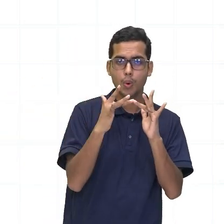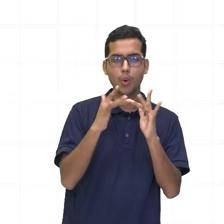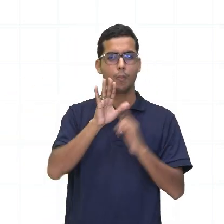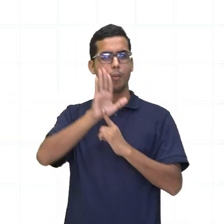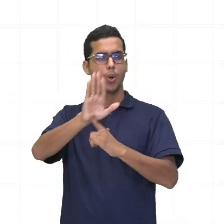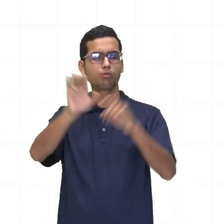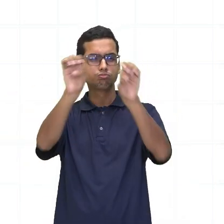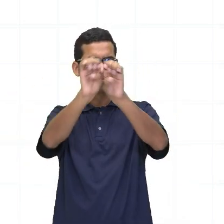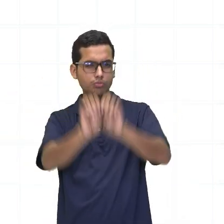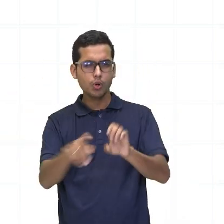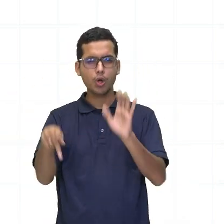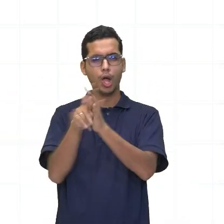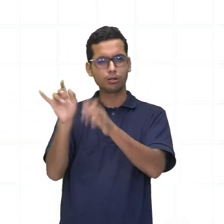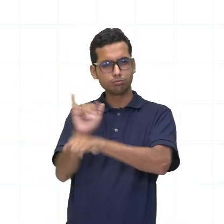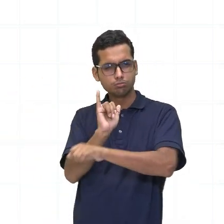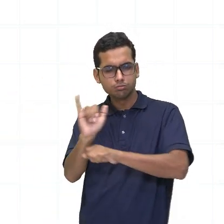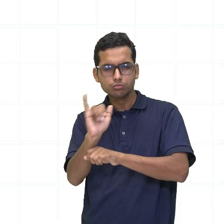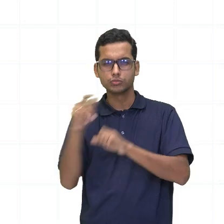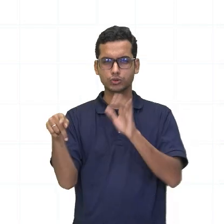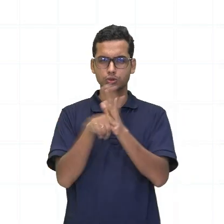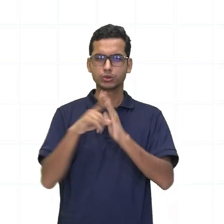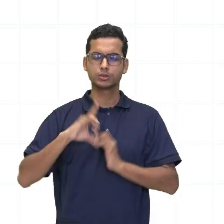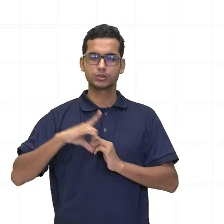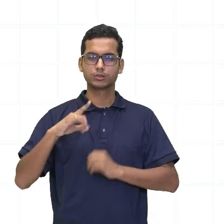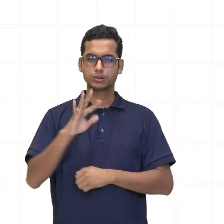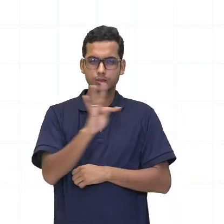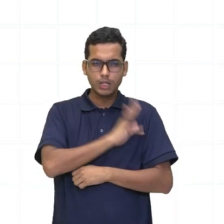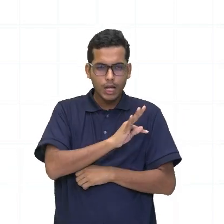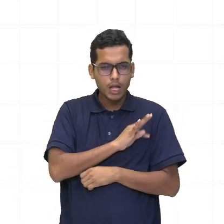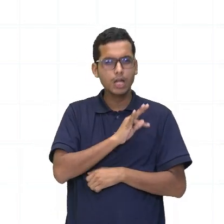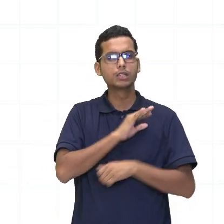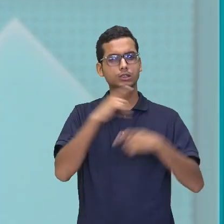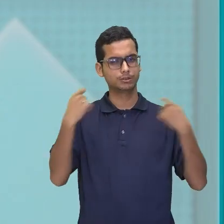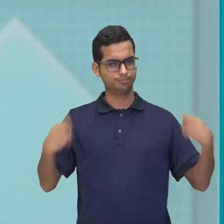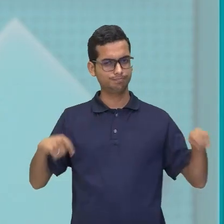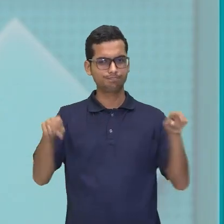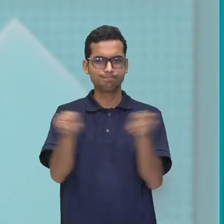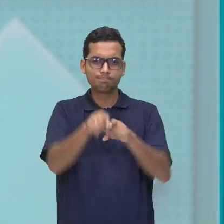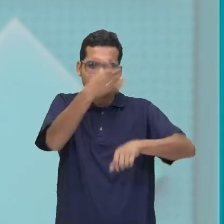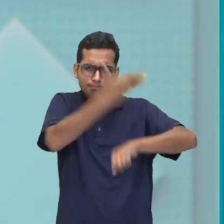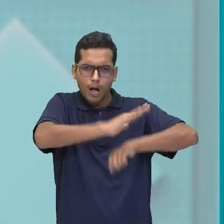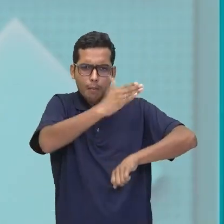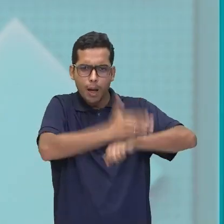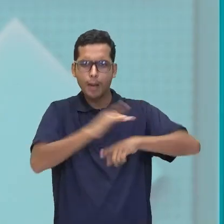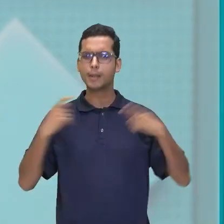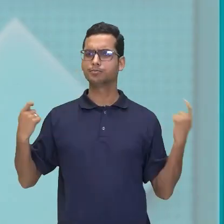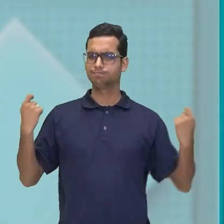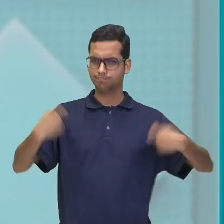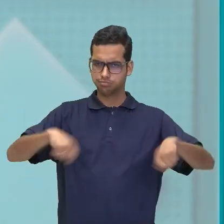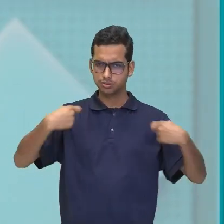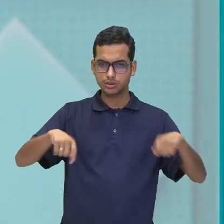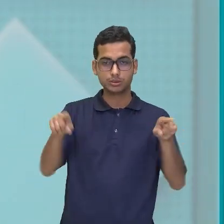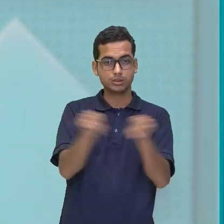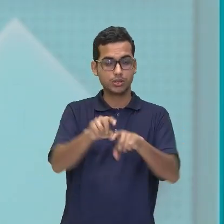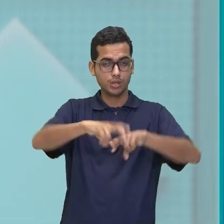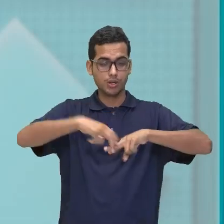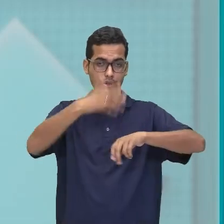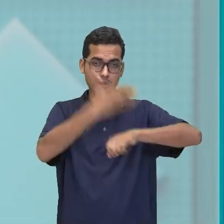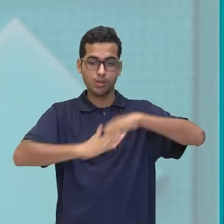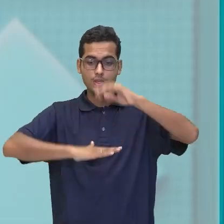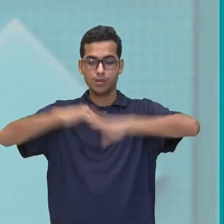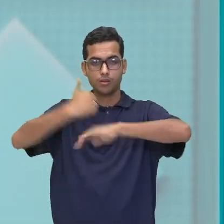complexidade técnica, então tem que ter muita técnica, muito ensaio e geralmente são praticados por